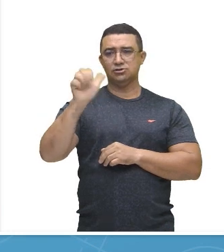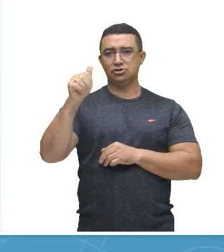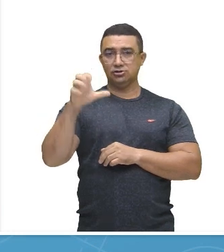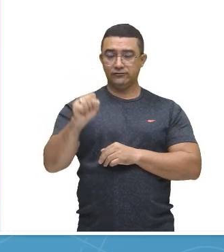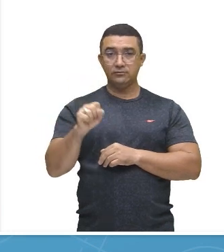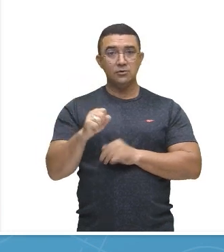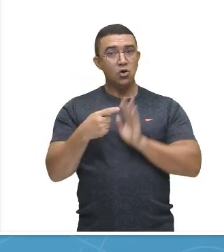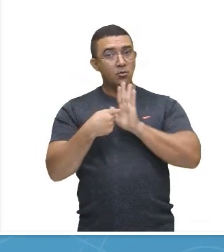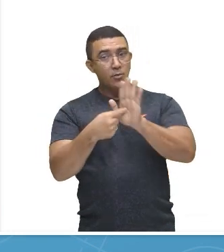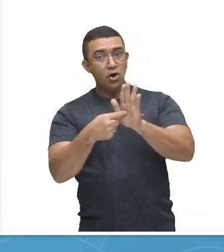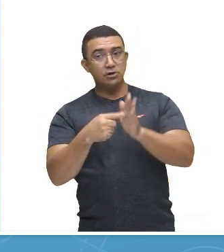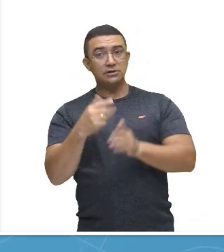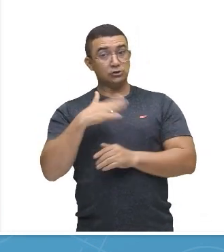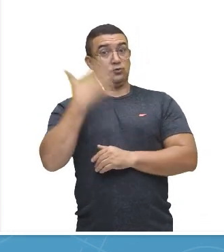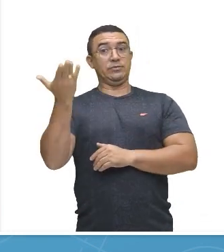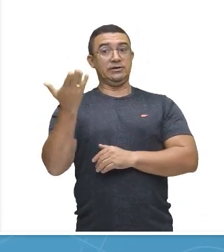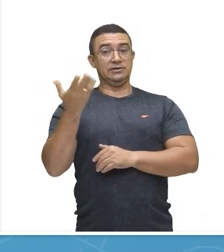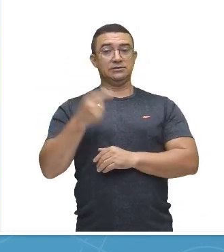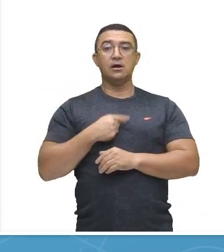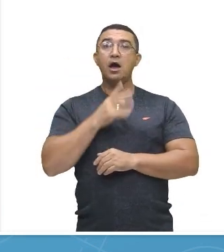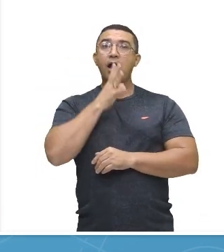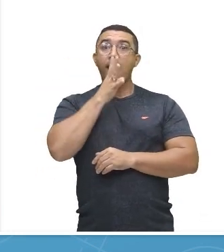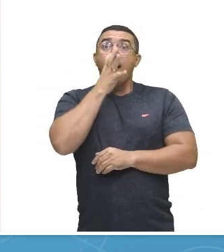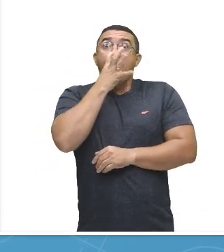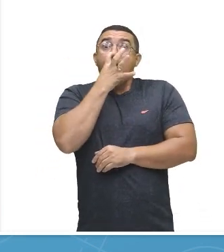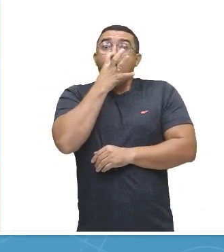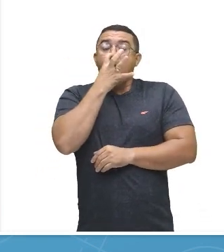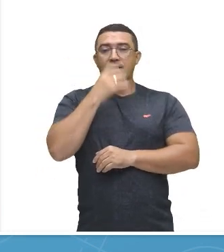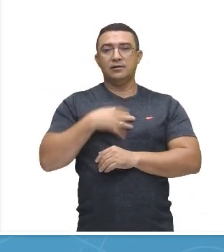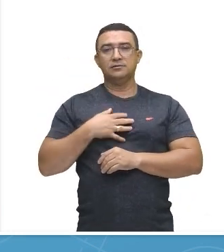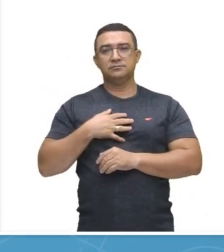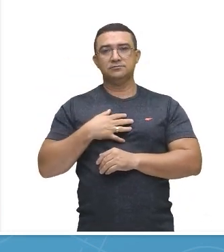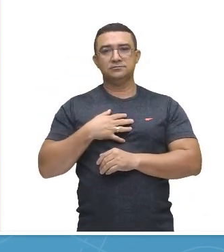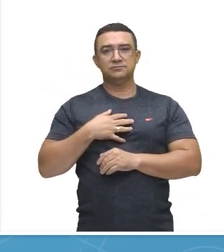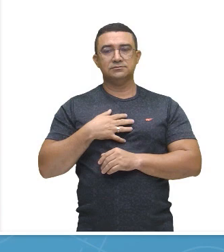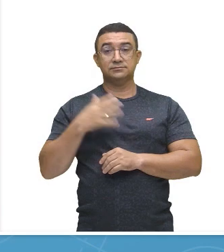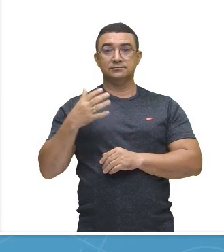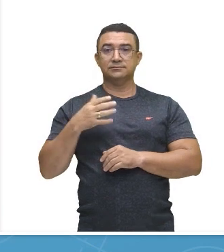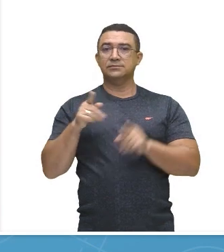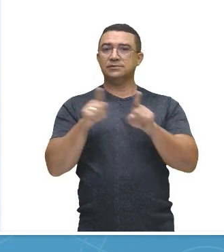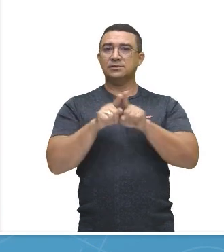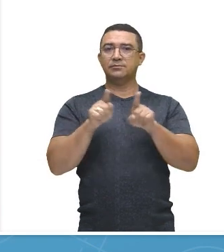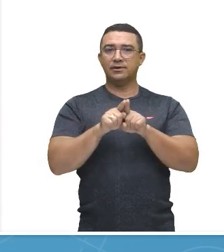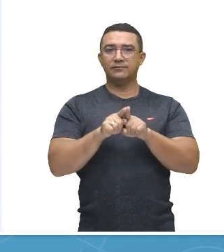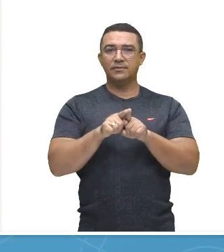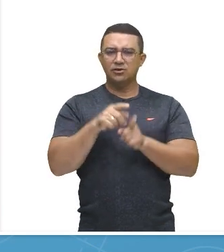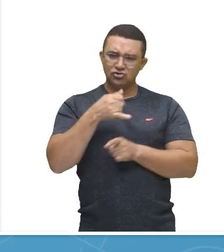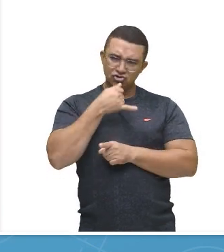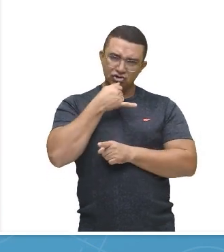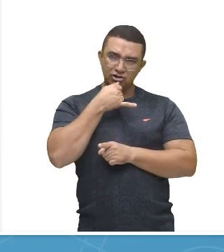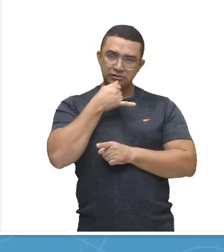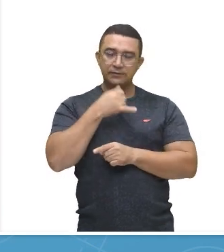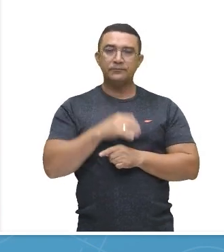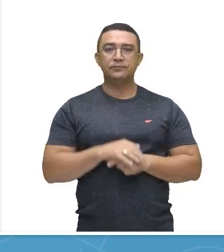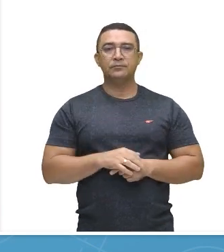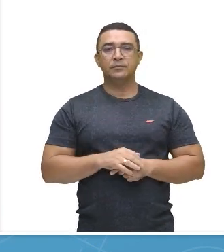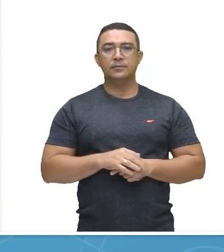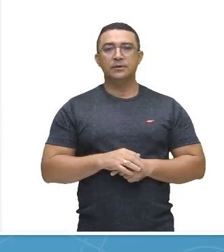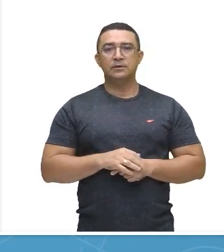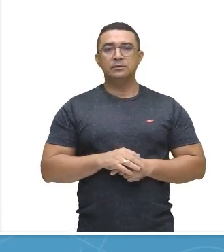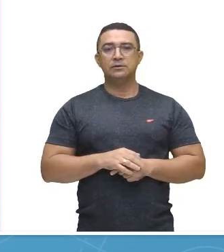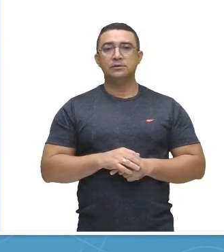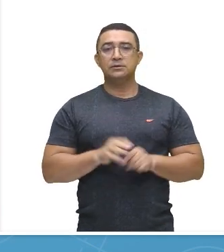surpresa, indicam admiração, alegria, tristeza, espanto. E claro que elas estão relacionadas